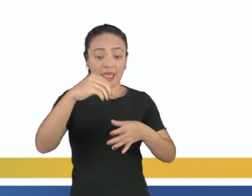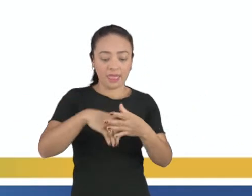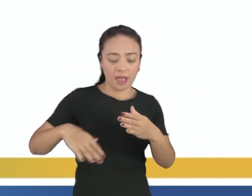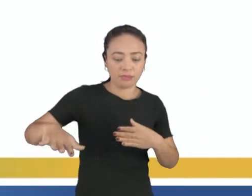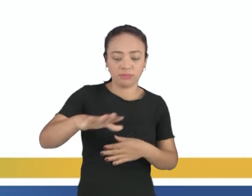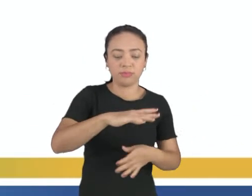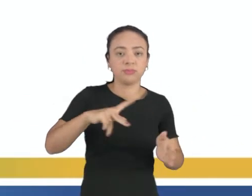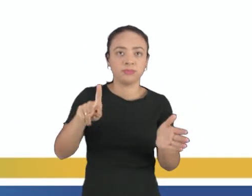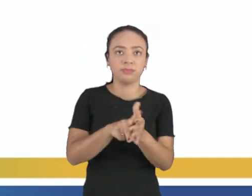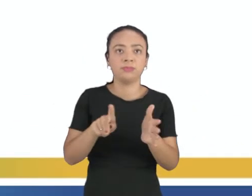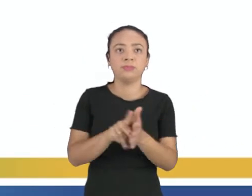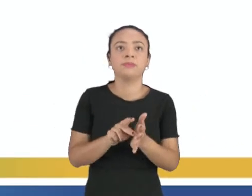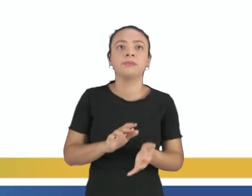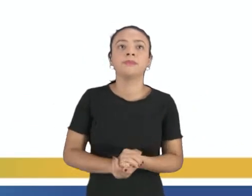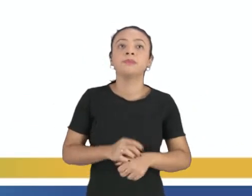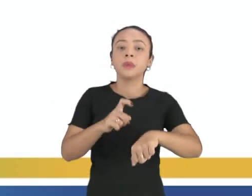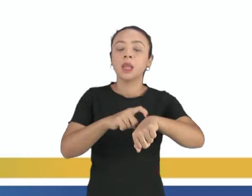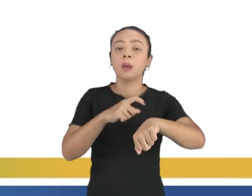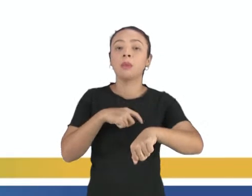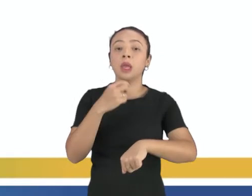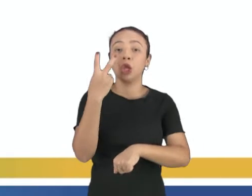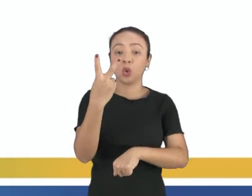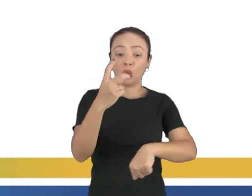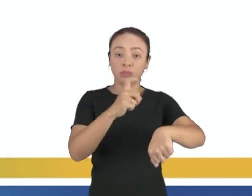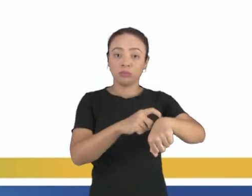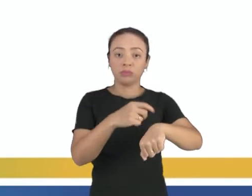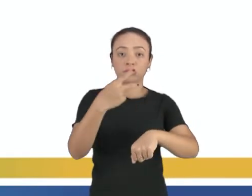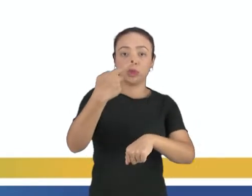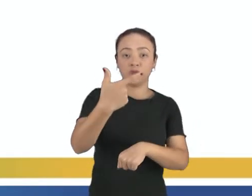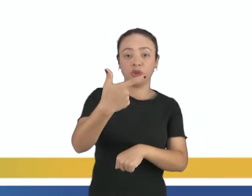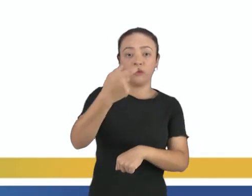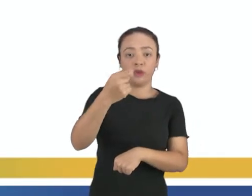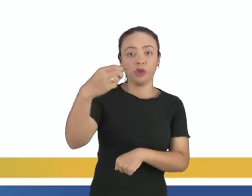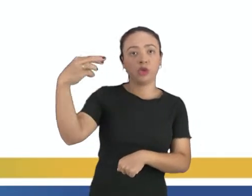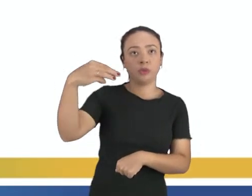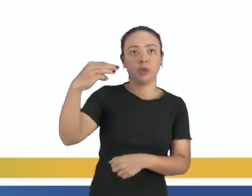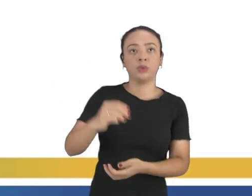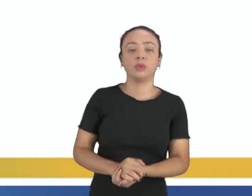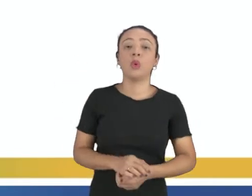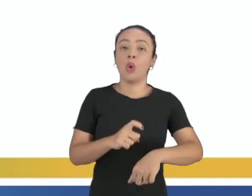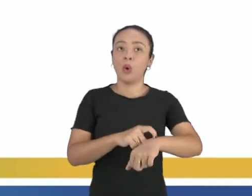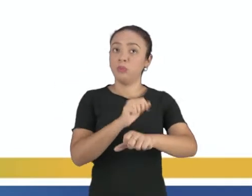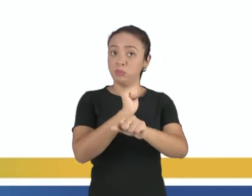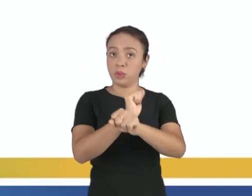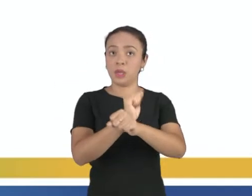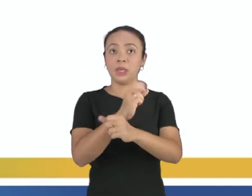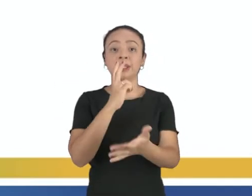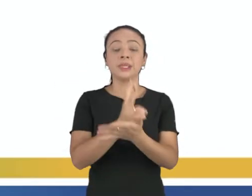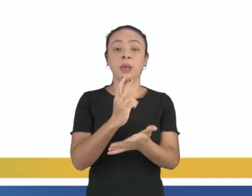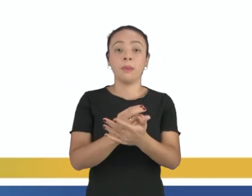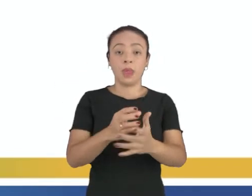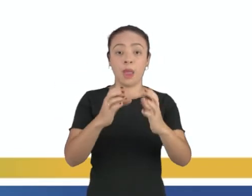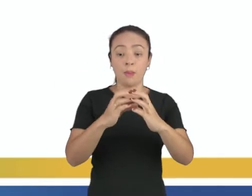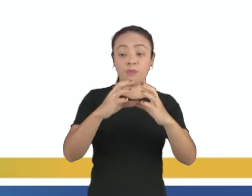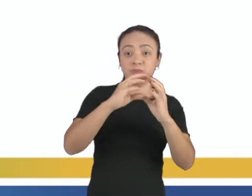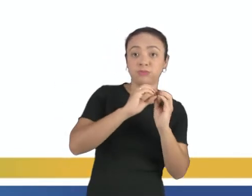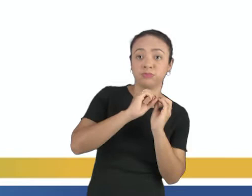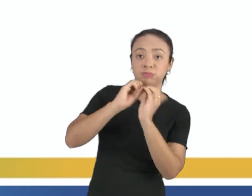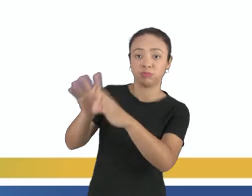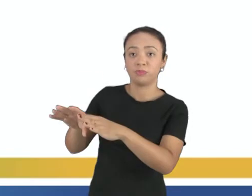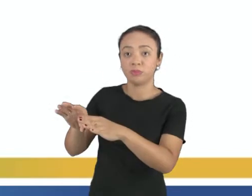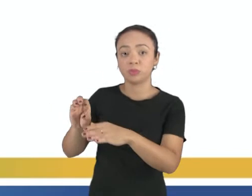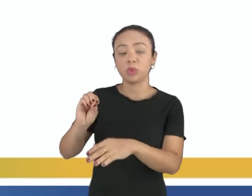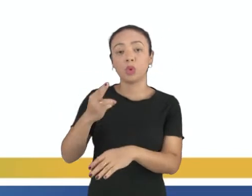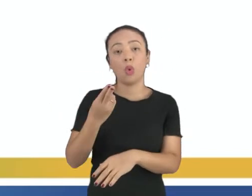área. Sobre o tempo, são 2 tempos de 20 minutos. O cronômetro para sempre que a bola sair ou